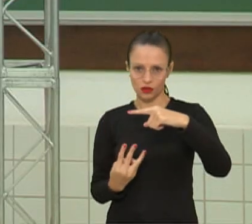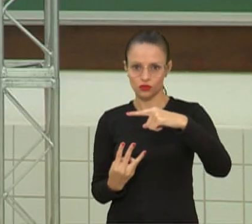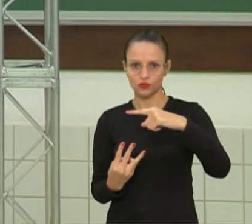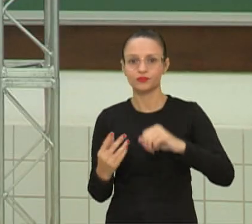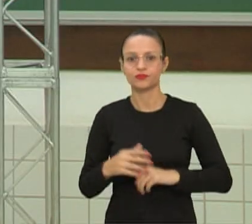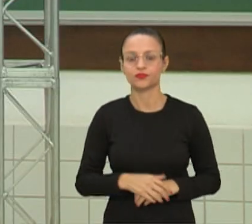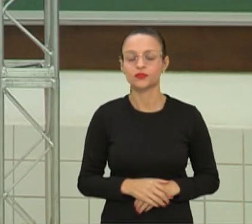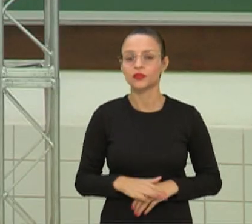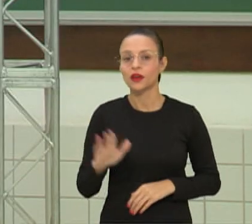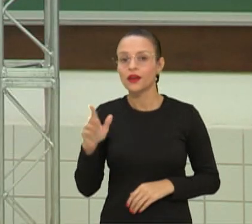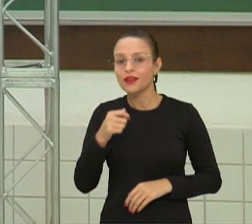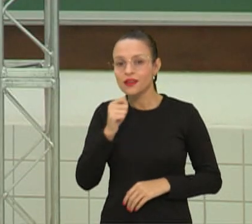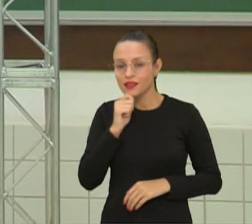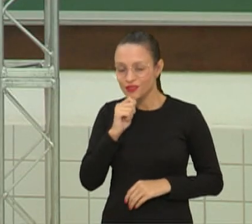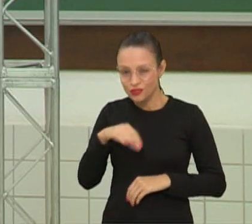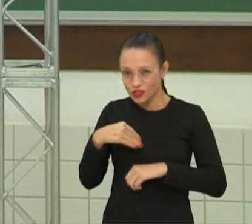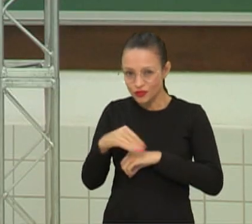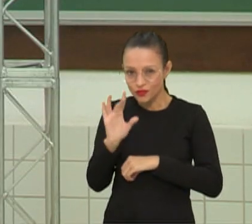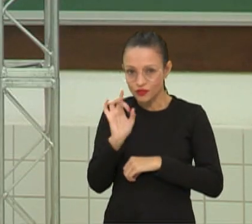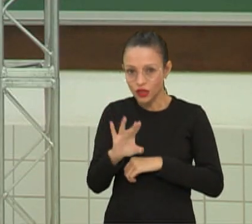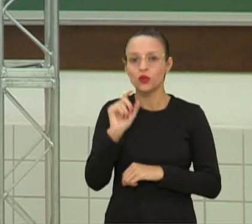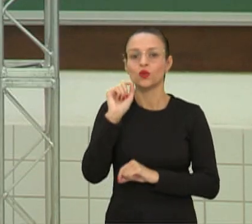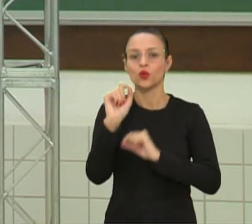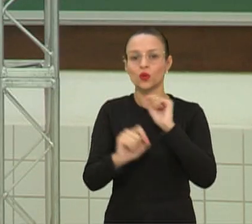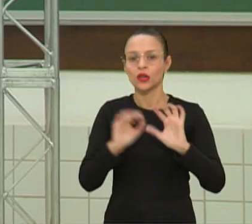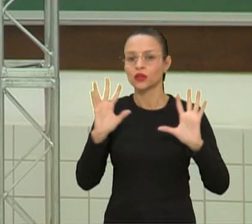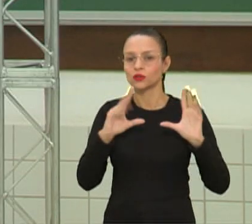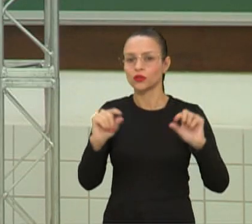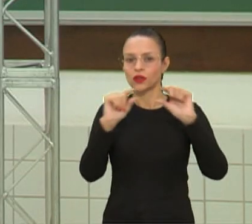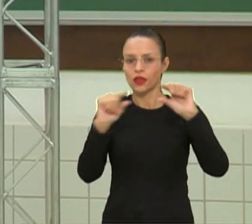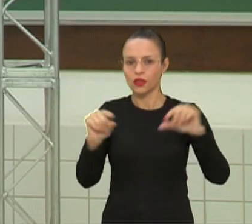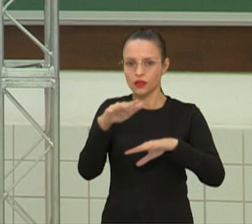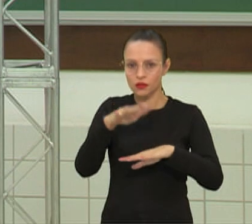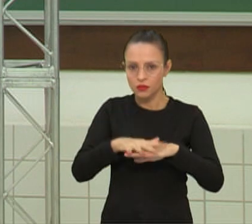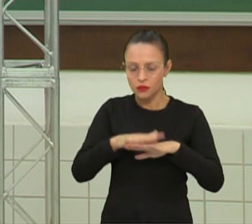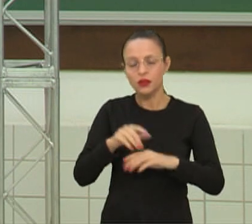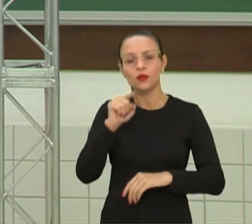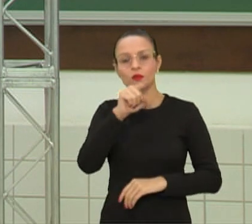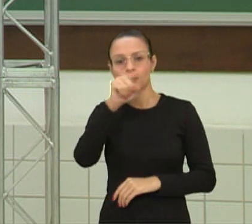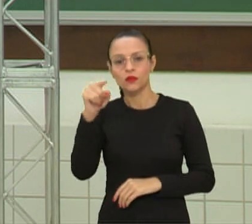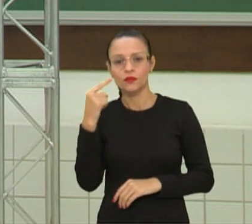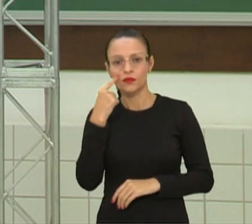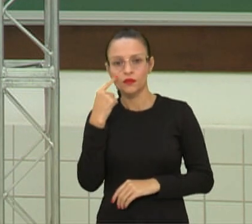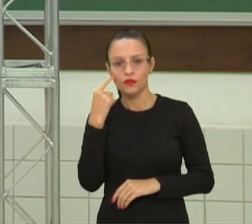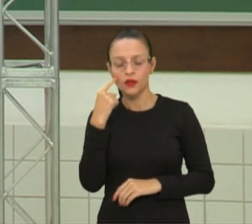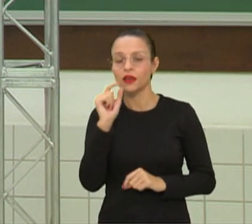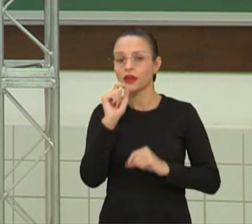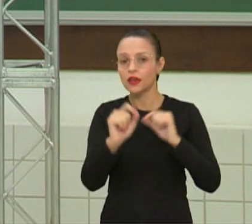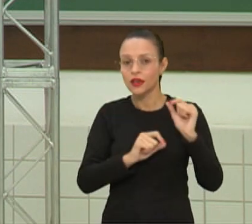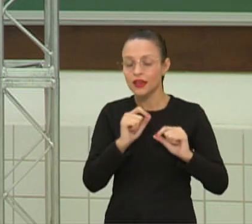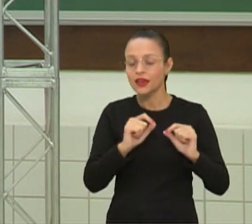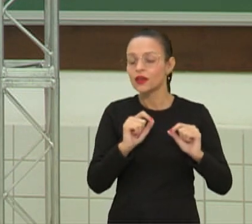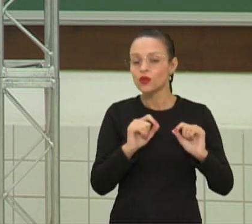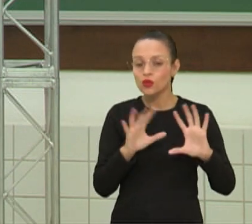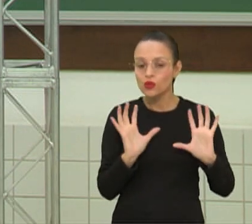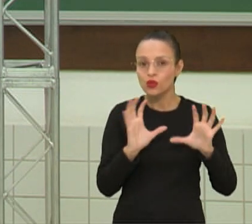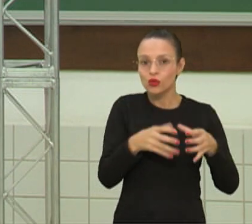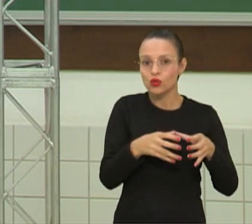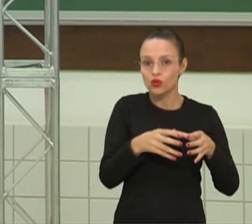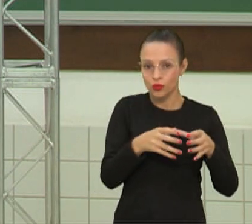eu não tinha comentado ainda é o seguinte. Todas as equações que nós vamos fazer, estamos considerando o conjunto universo das equações, ou seja,